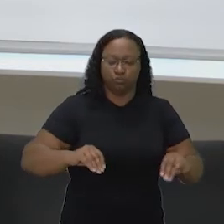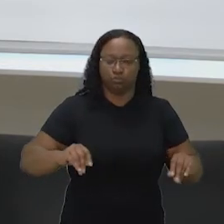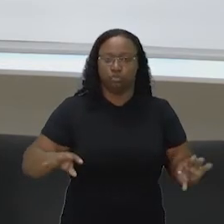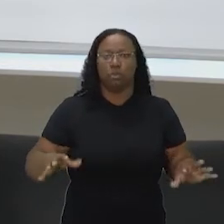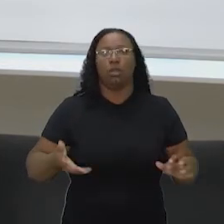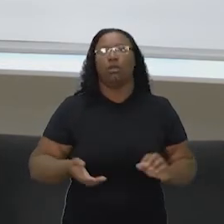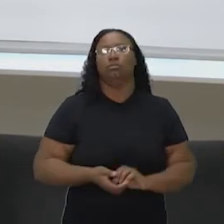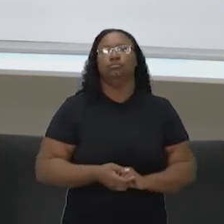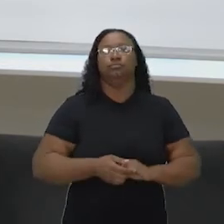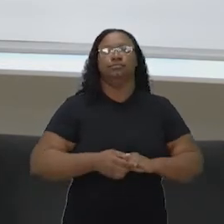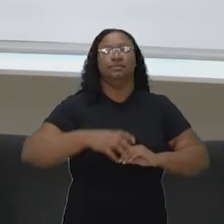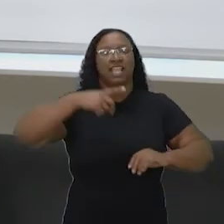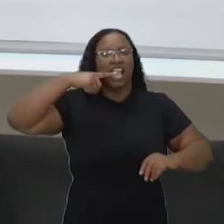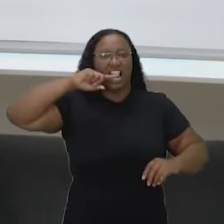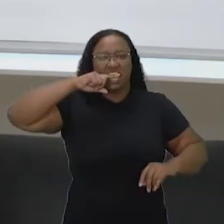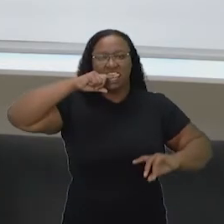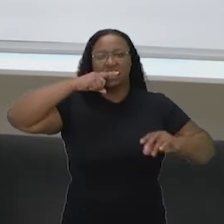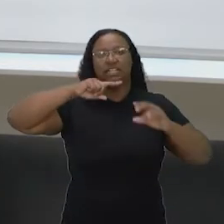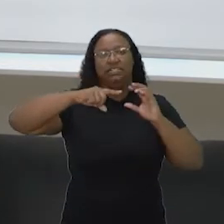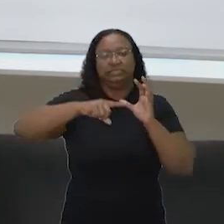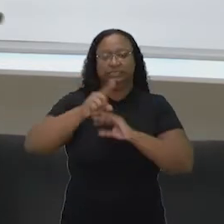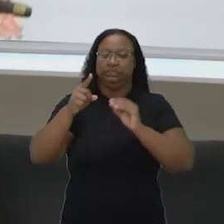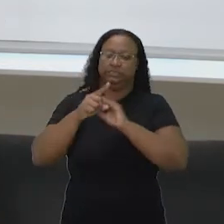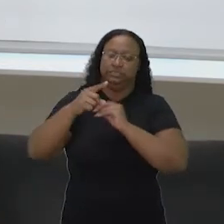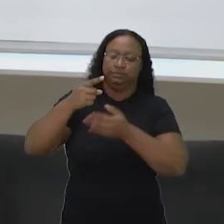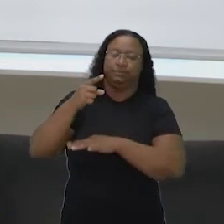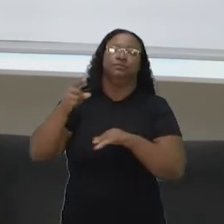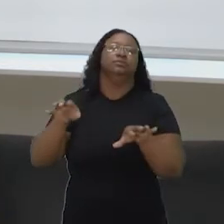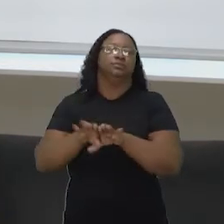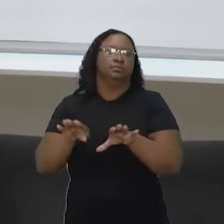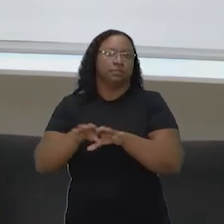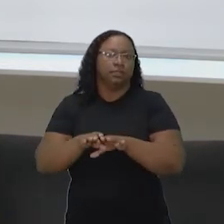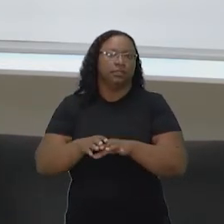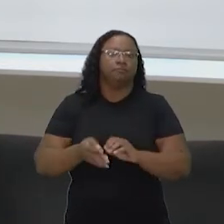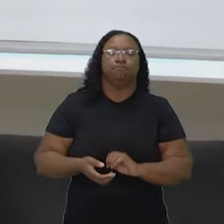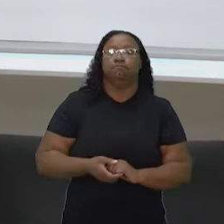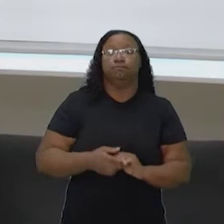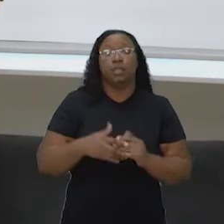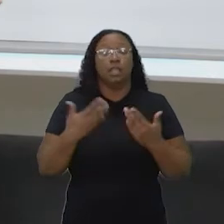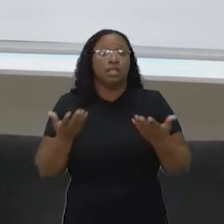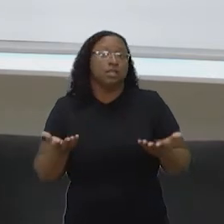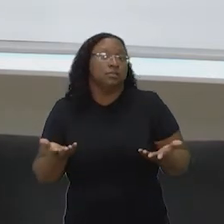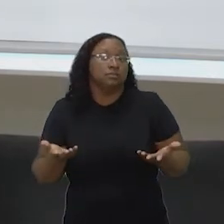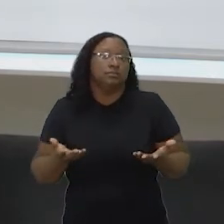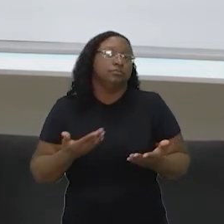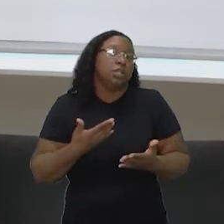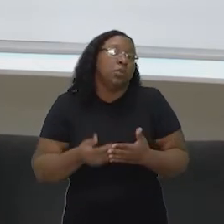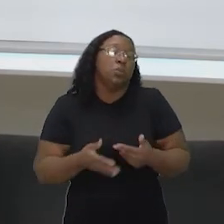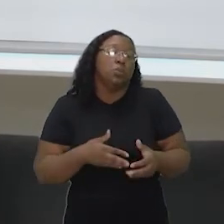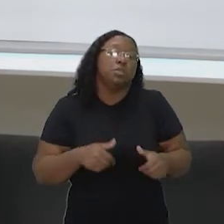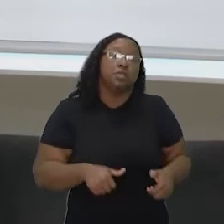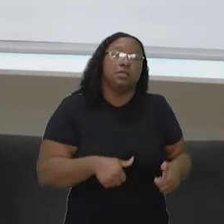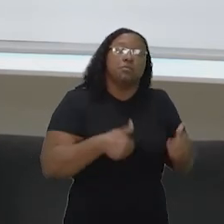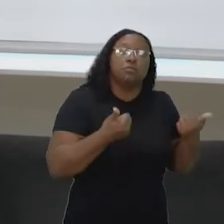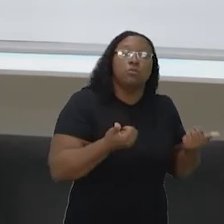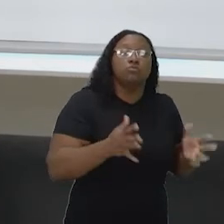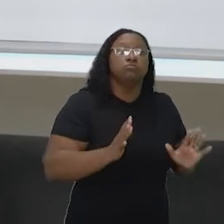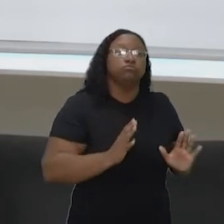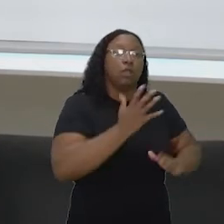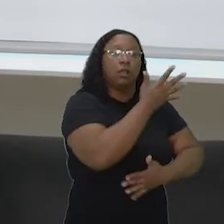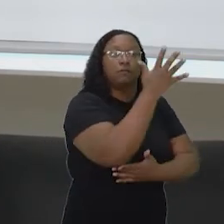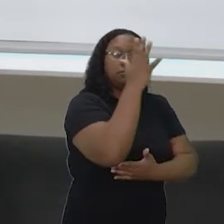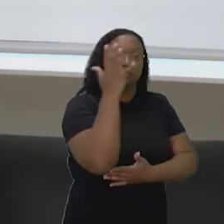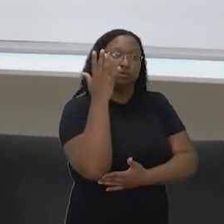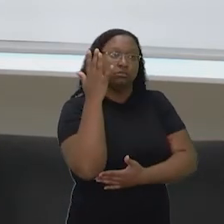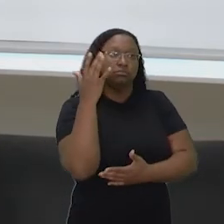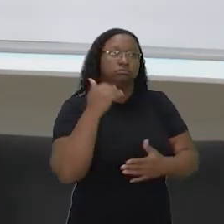de cana-de-açúcar, a palha, né? Aí também vai ter vantagens e desvantagens, né? O que vale a pena? Vale a pena plantar uma floresta